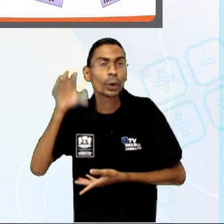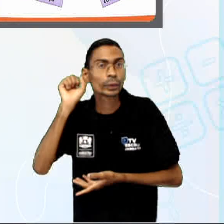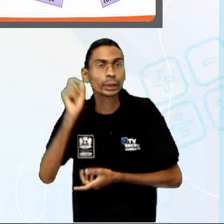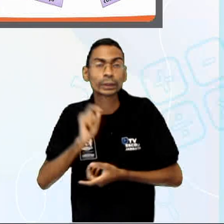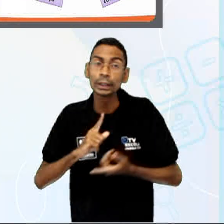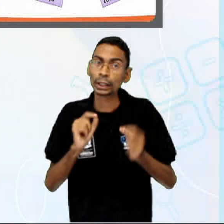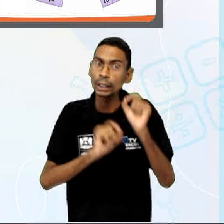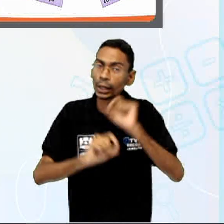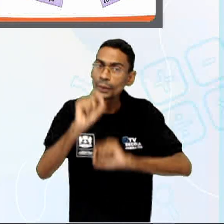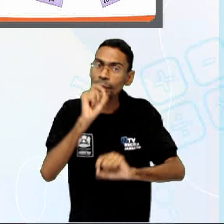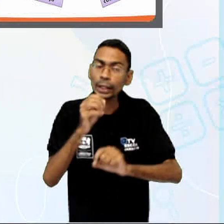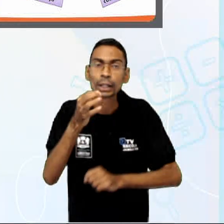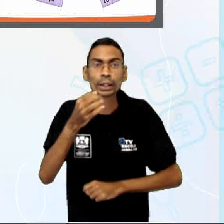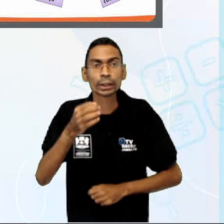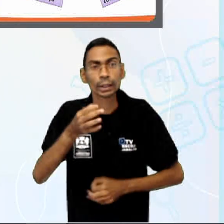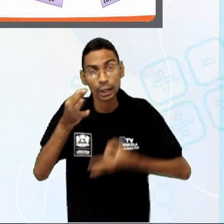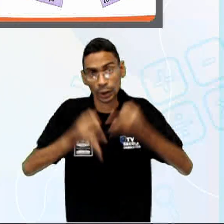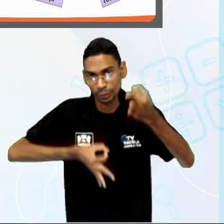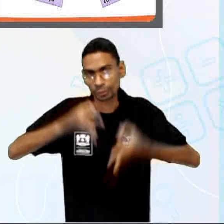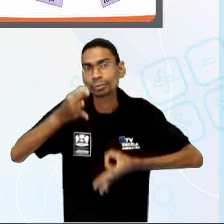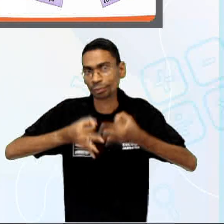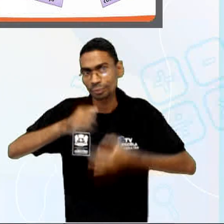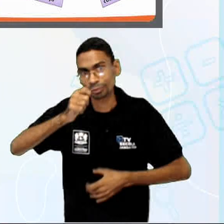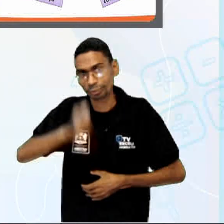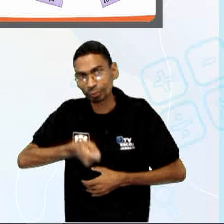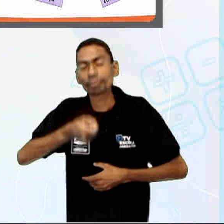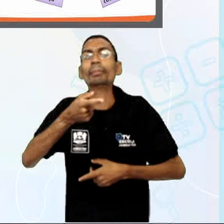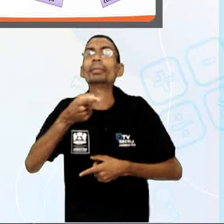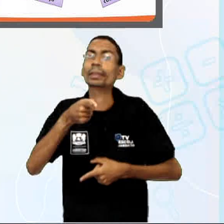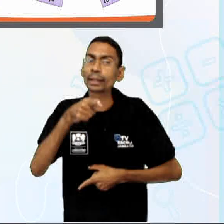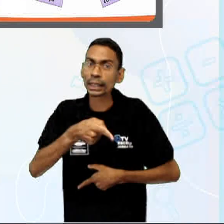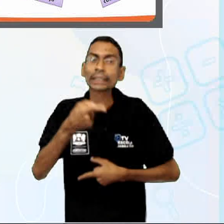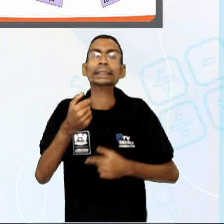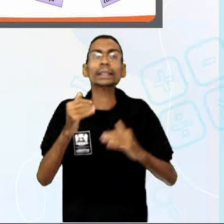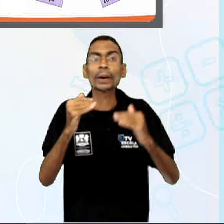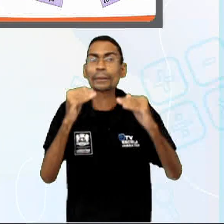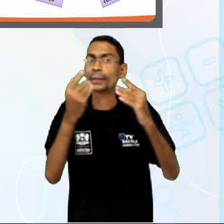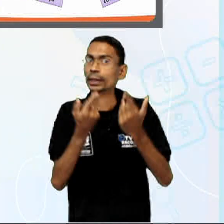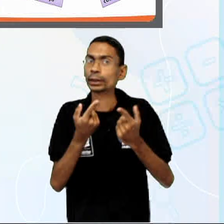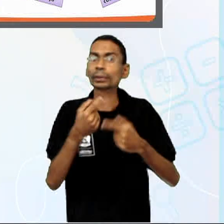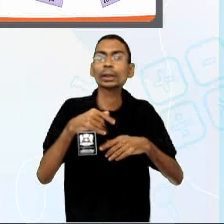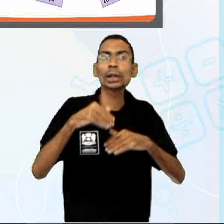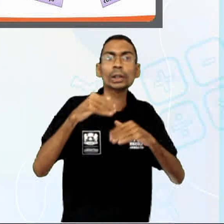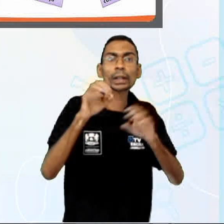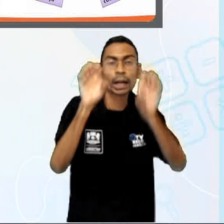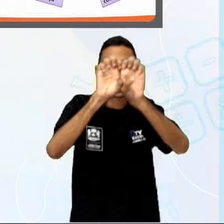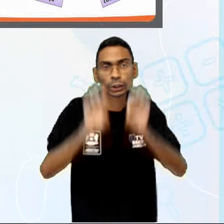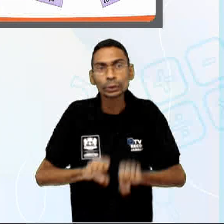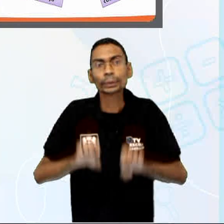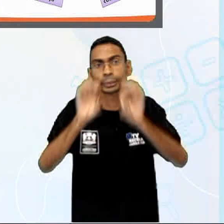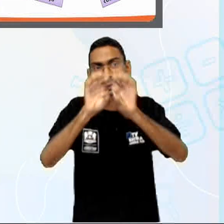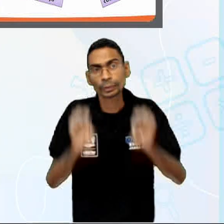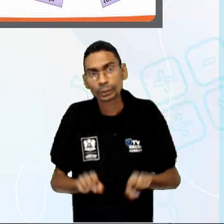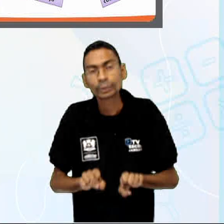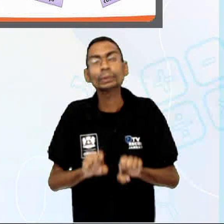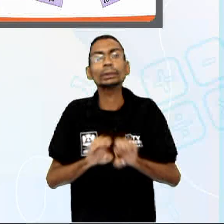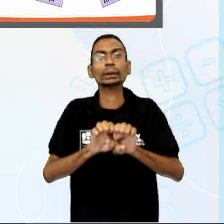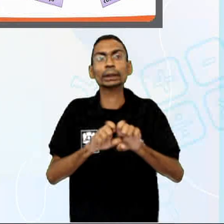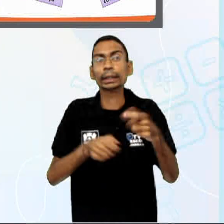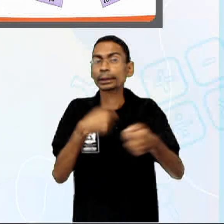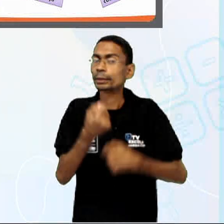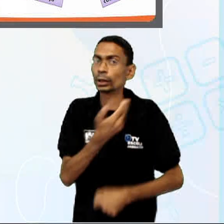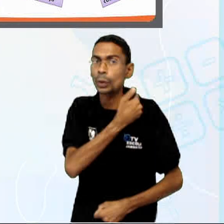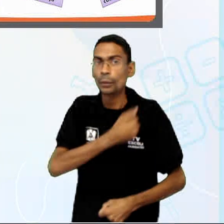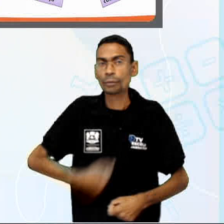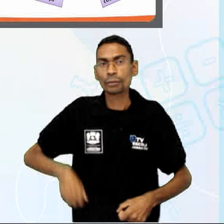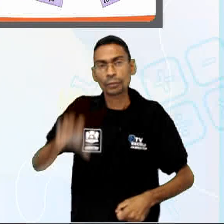o juiz. Então, assim estava formada a estrutura, né, administrativa do governo geral no Brasil.